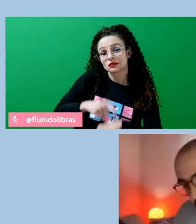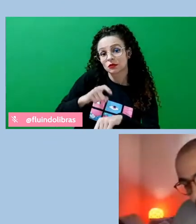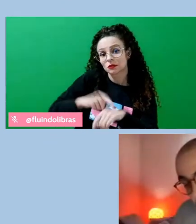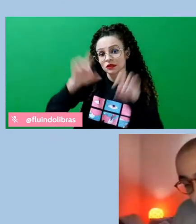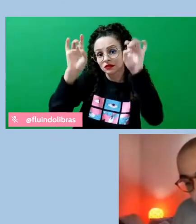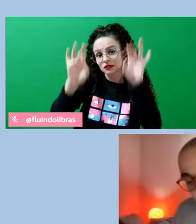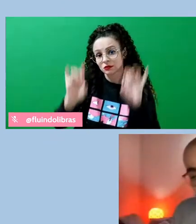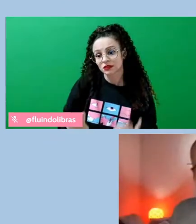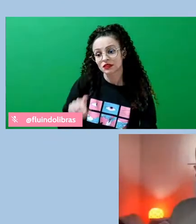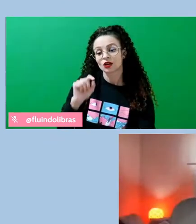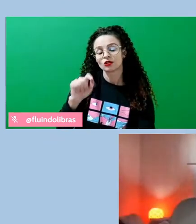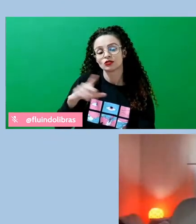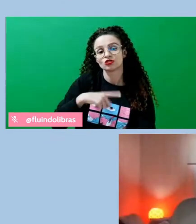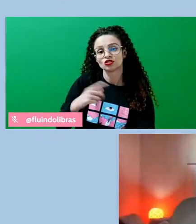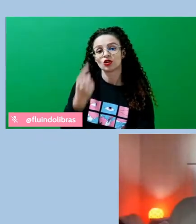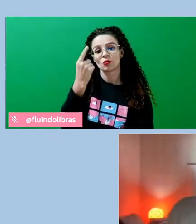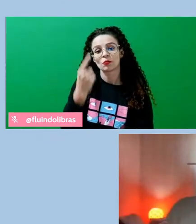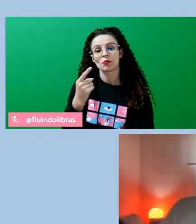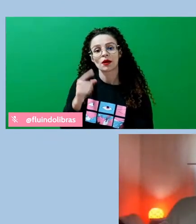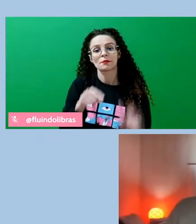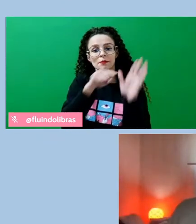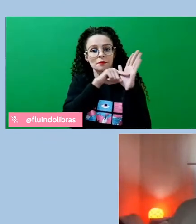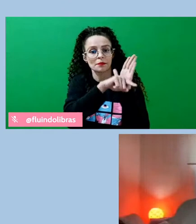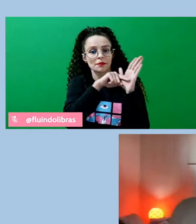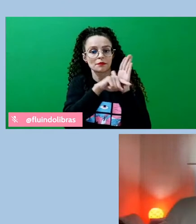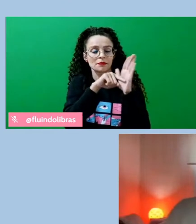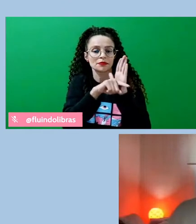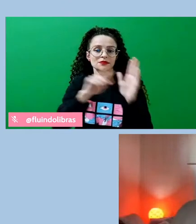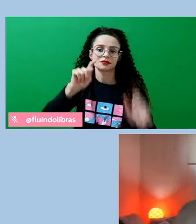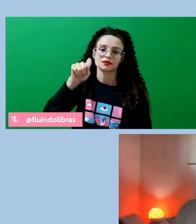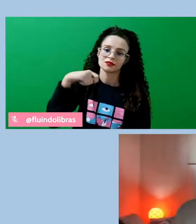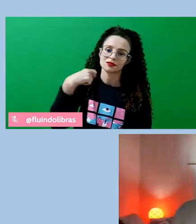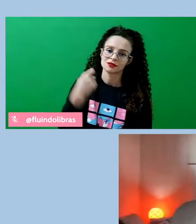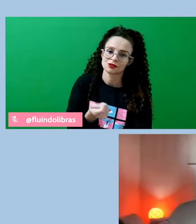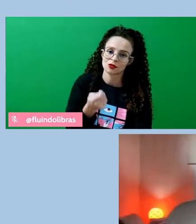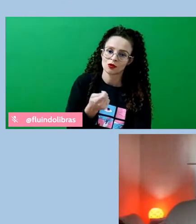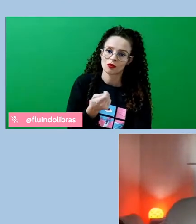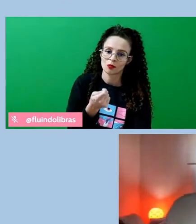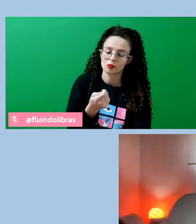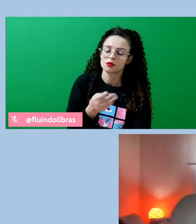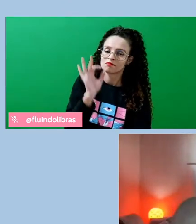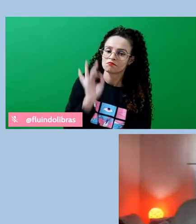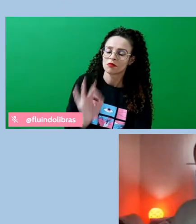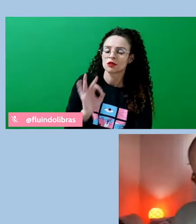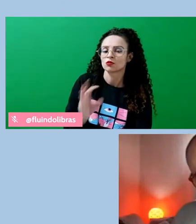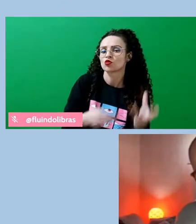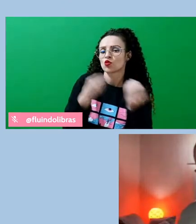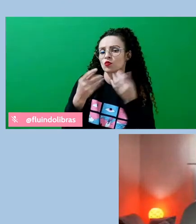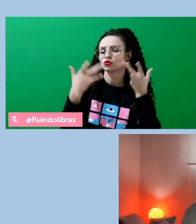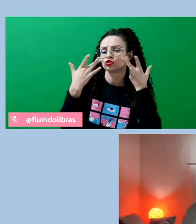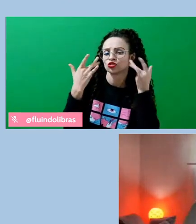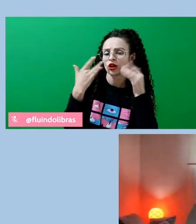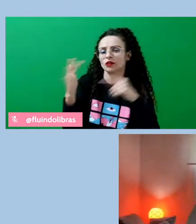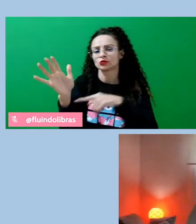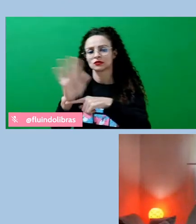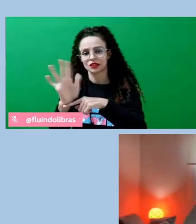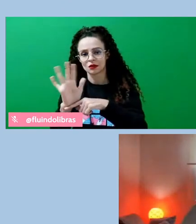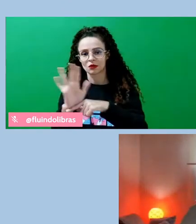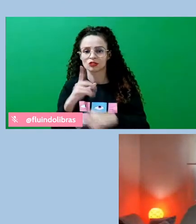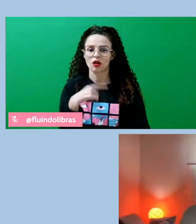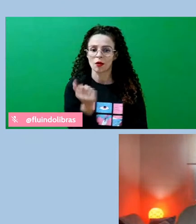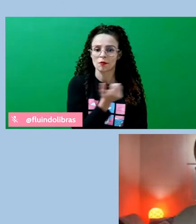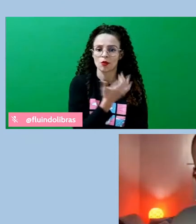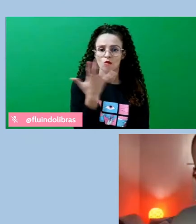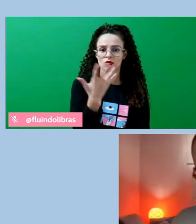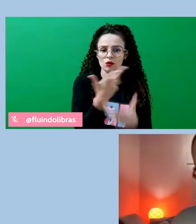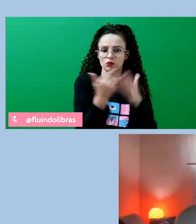enquanto eu trabalhei, tinha uma pesquisa muito grande dessa sobreposição mesmo do teatro e do cinema. A gente tinha muita coisa projetada. Foi a época que a